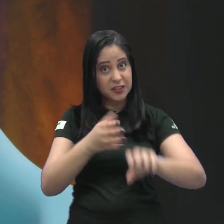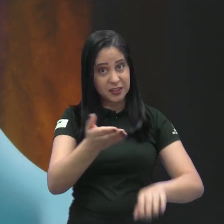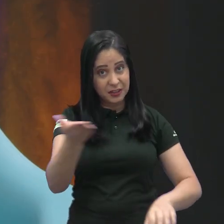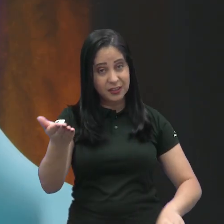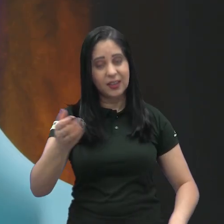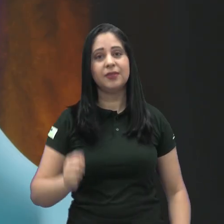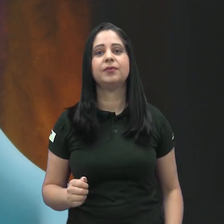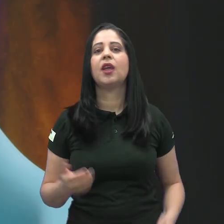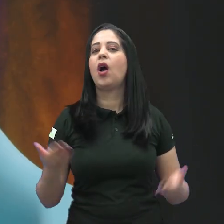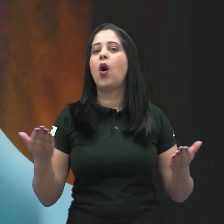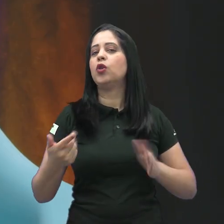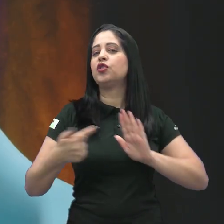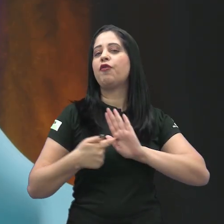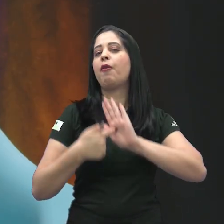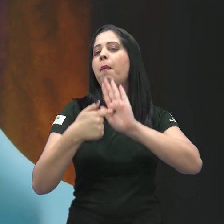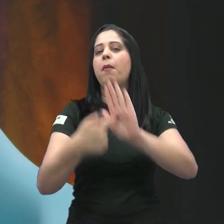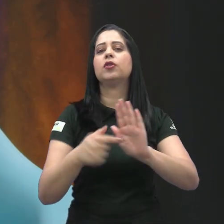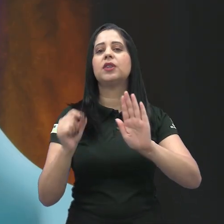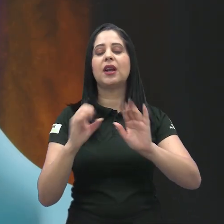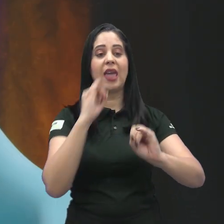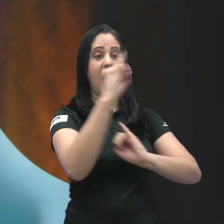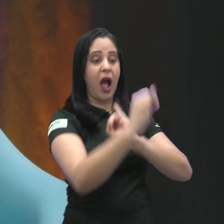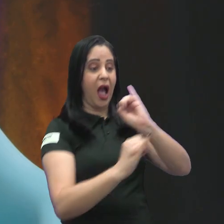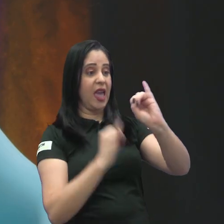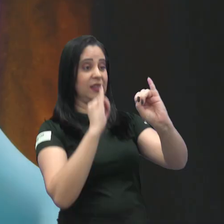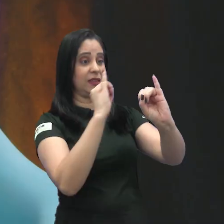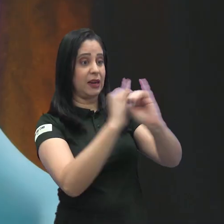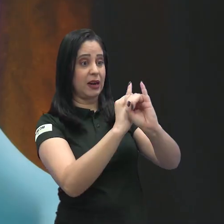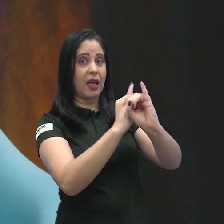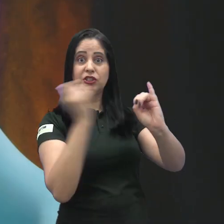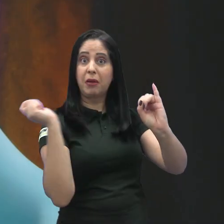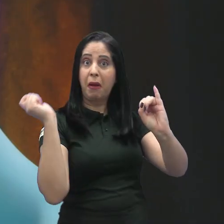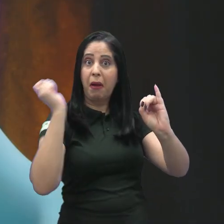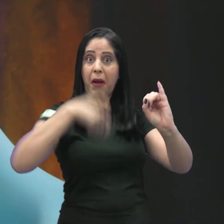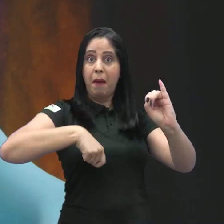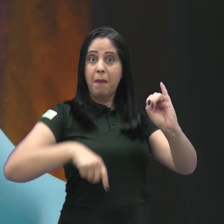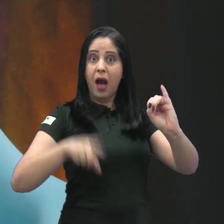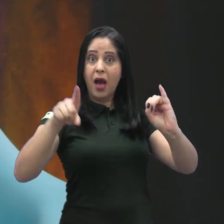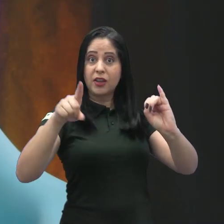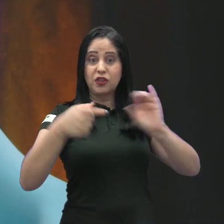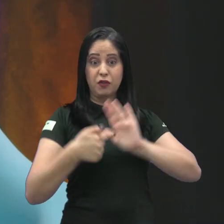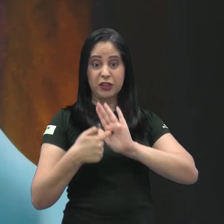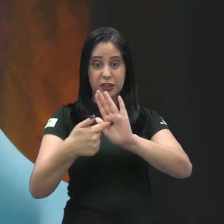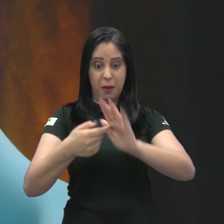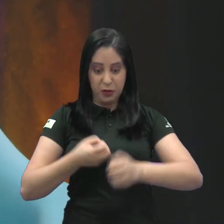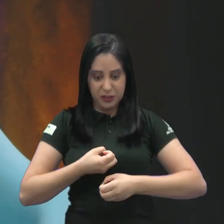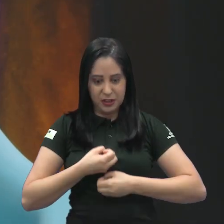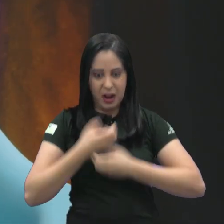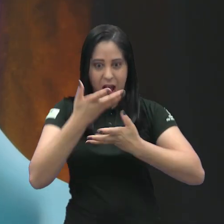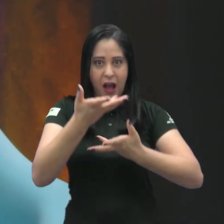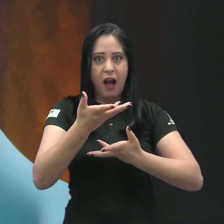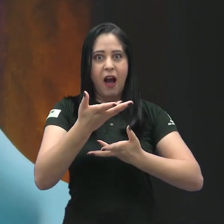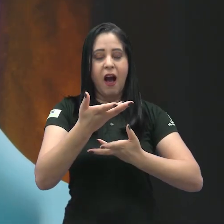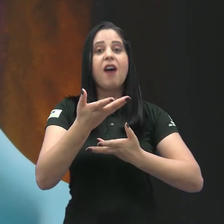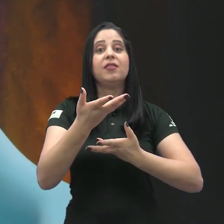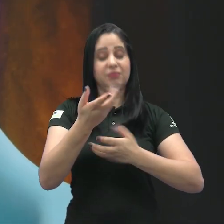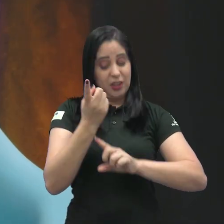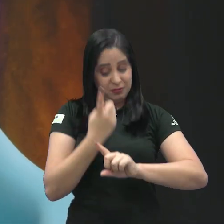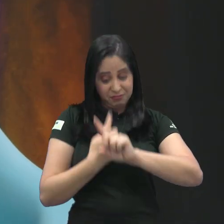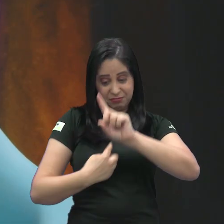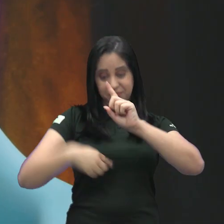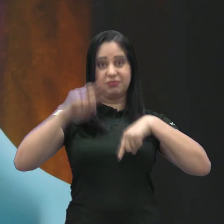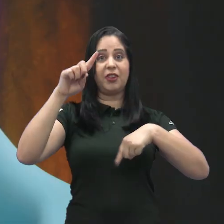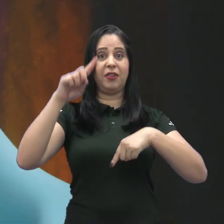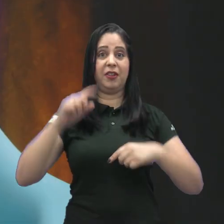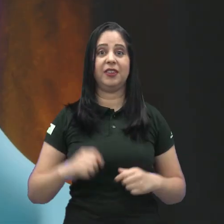Hoje vamos mostrar que a internet pode ser uma vitrine poderosa para você se expressar, conectar e crescer do seu